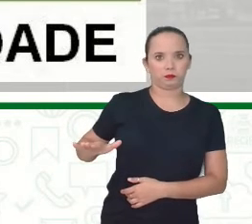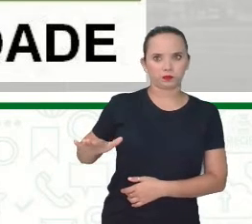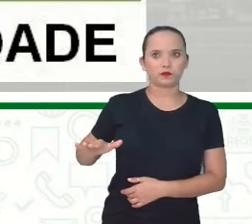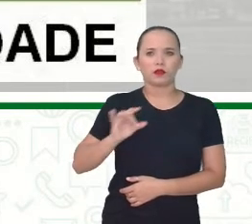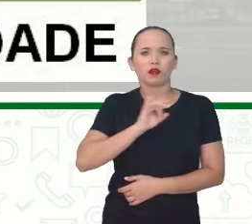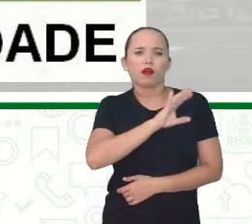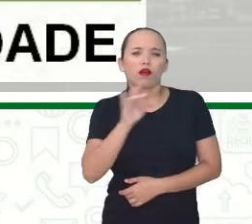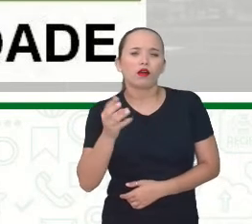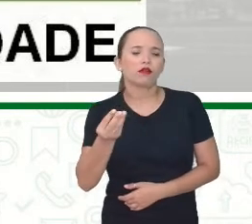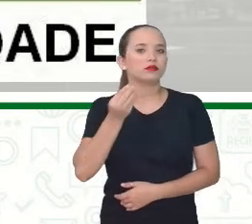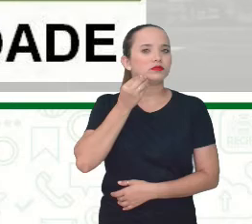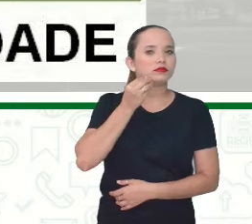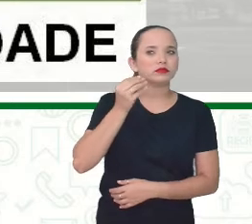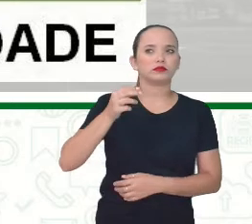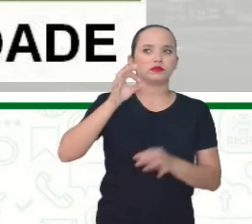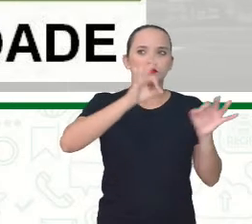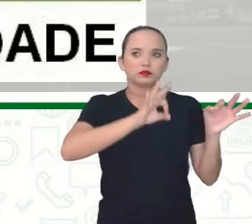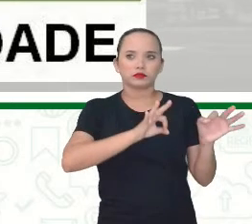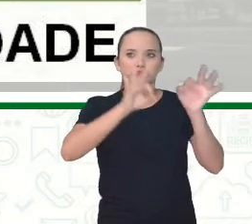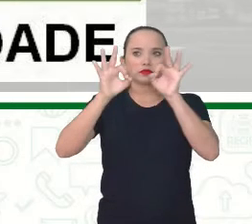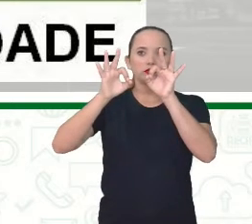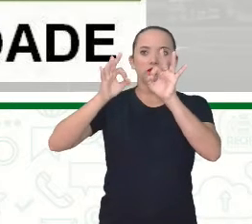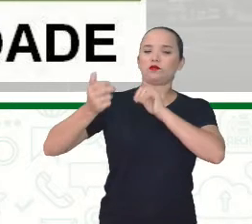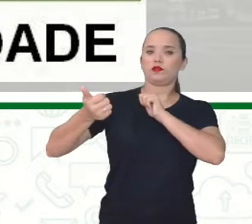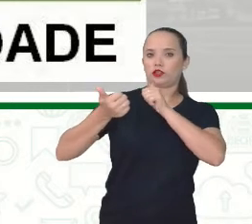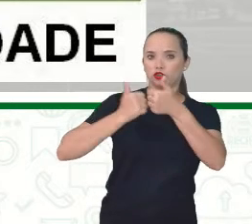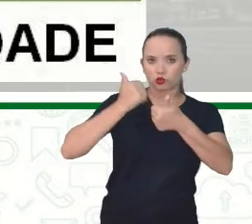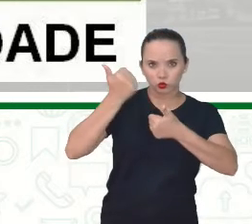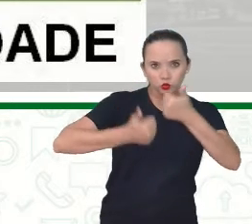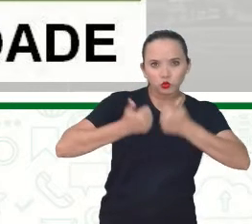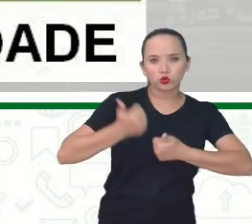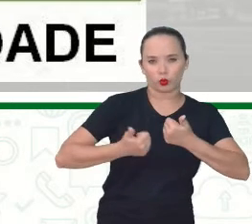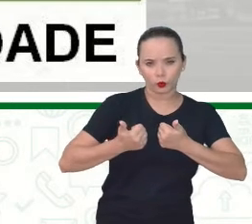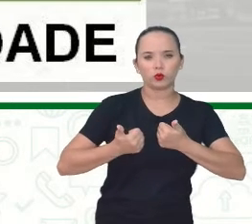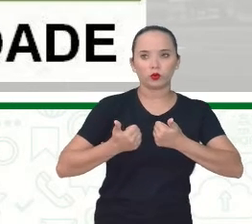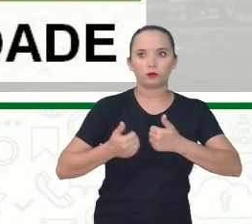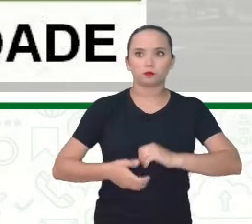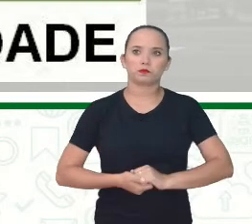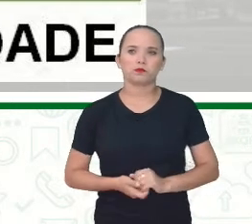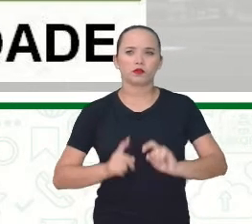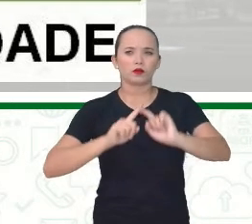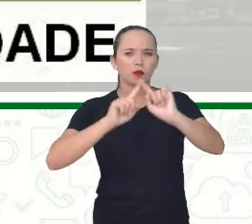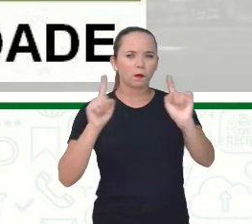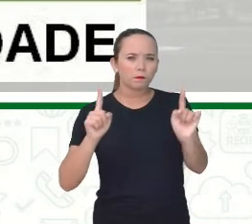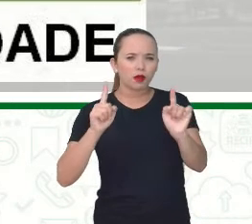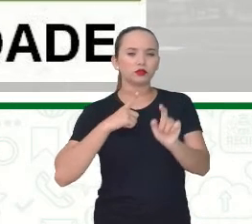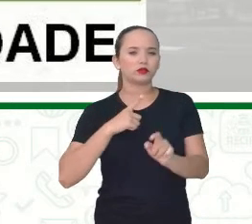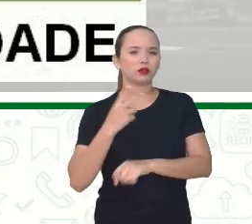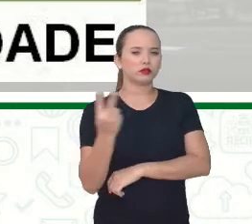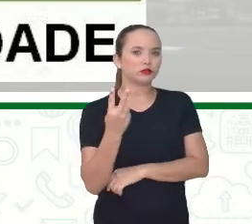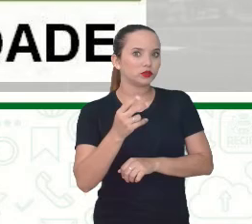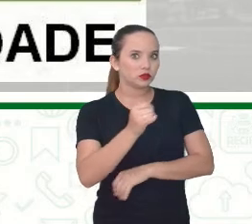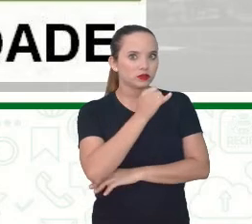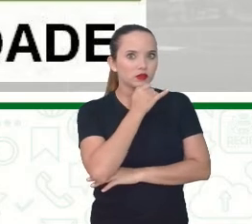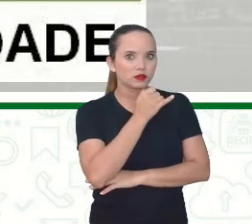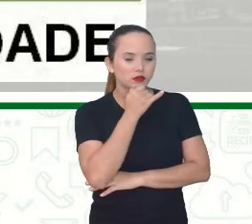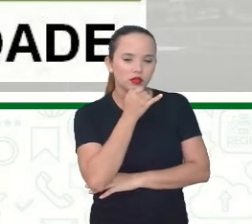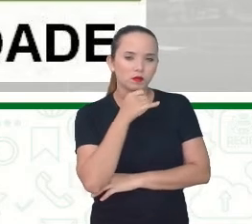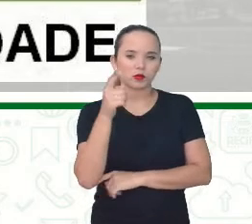tentando assistir aí o jogo do beisebol, porém, a gente traz essas duas imagens para fazer